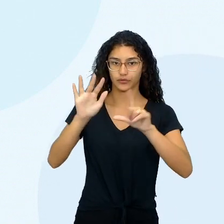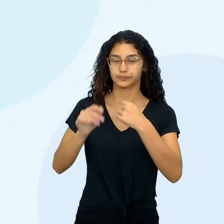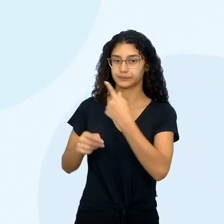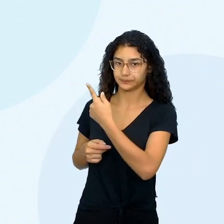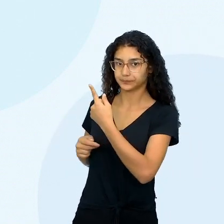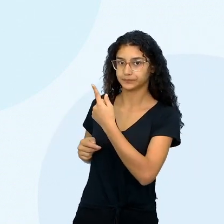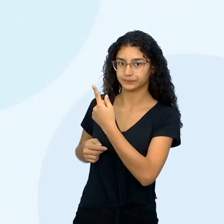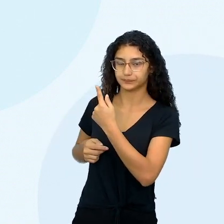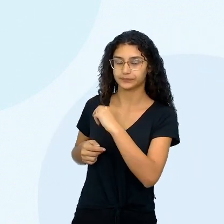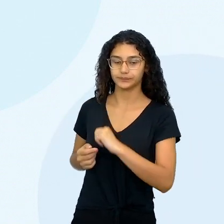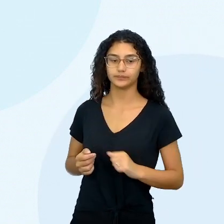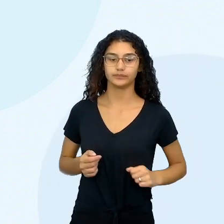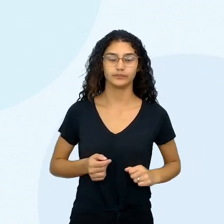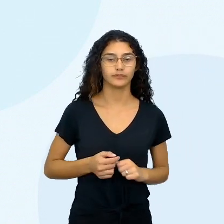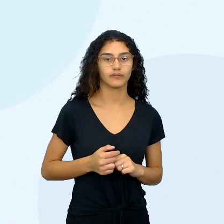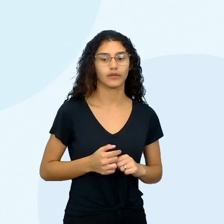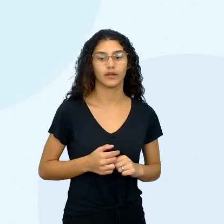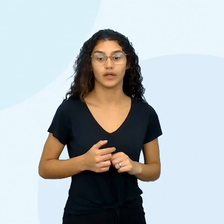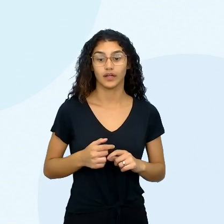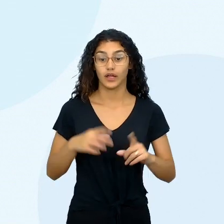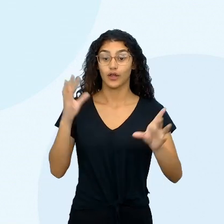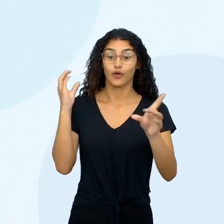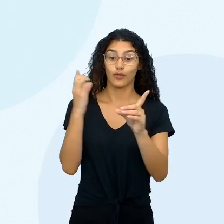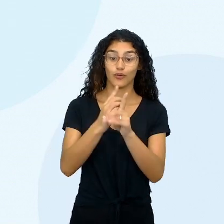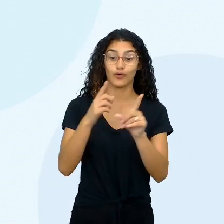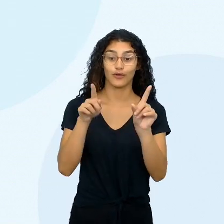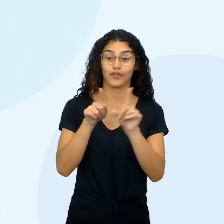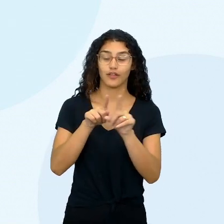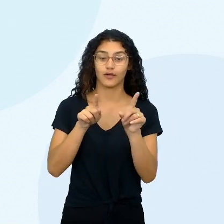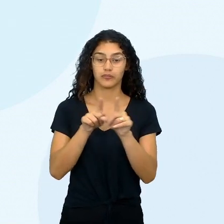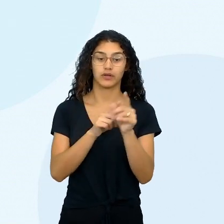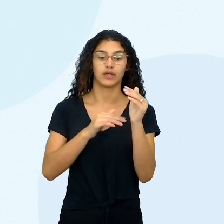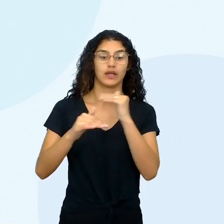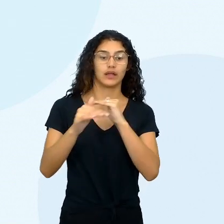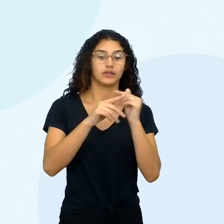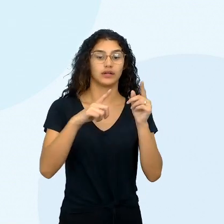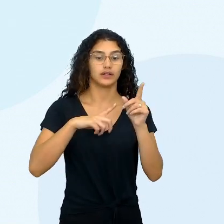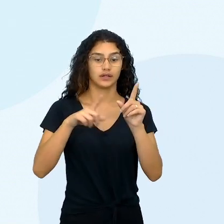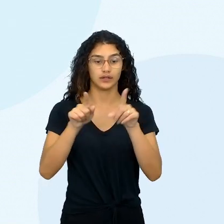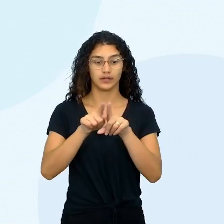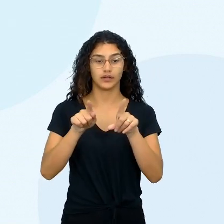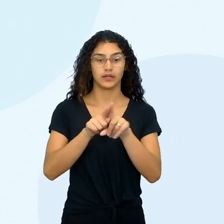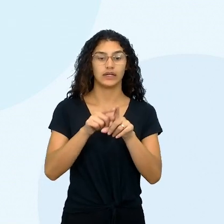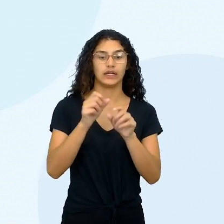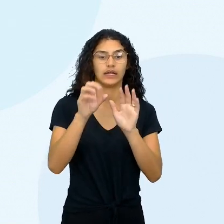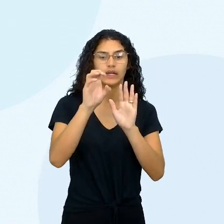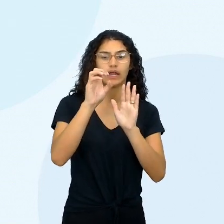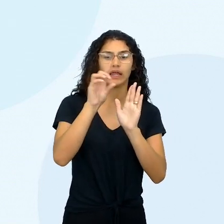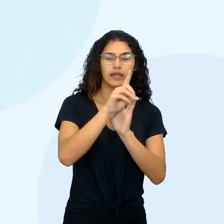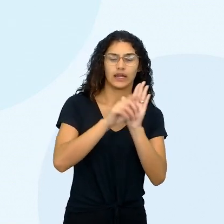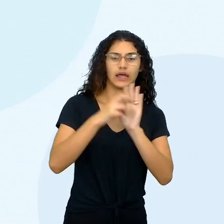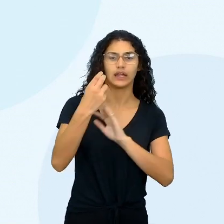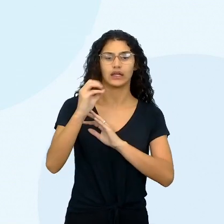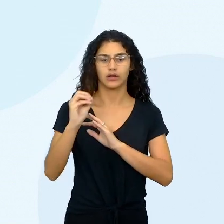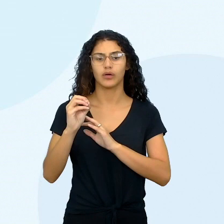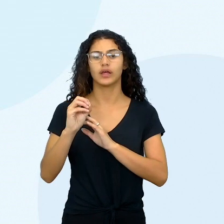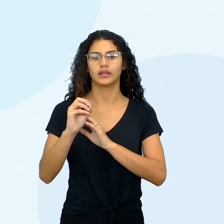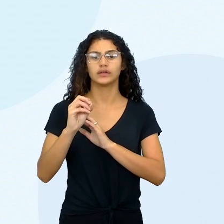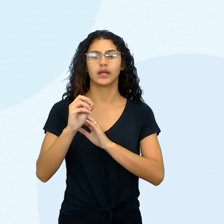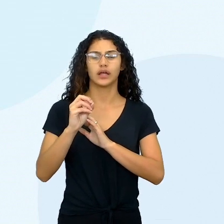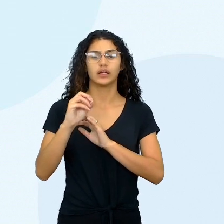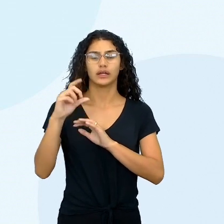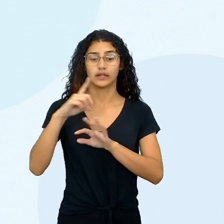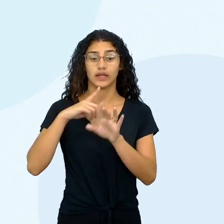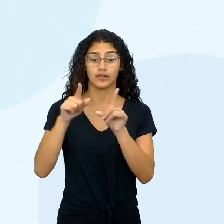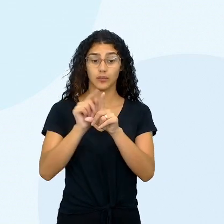aí, e se descobriu isso, se eu não me engano, na década de 40 ou na década de 50, e a aviação usa muito o jet